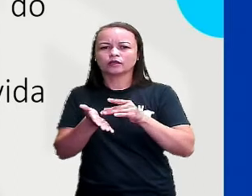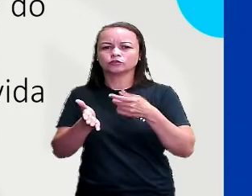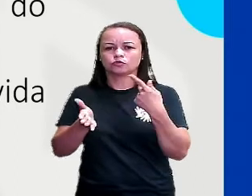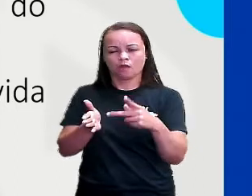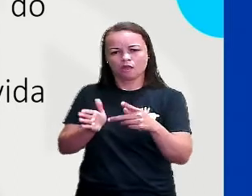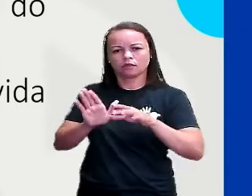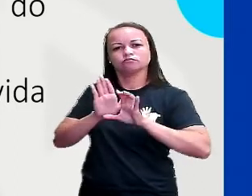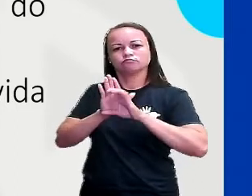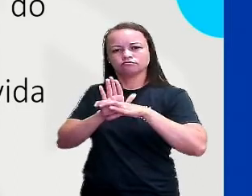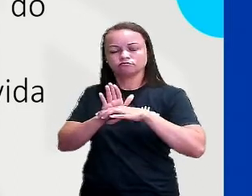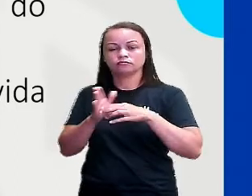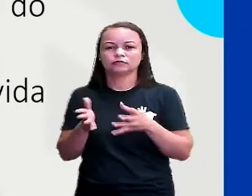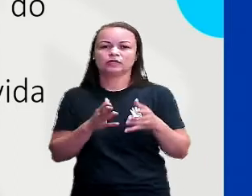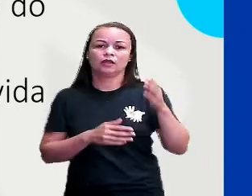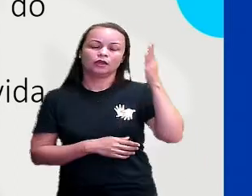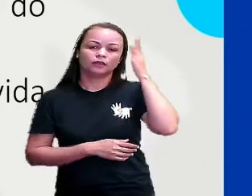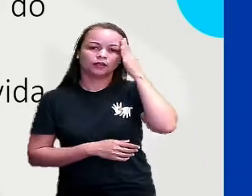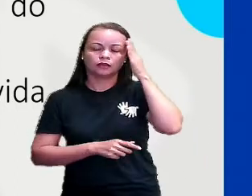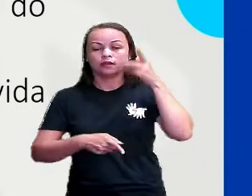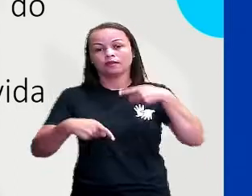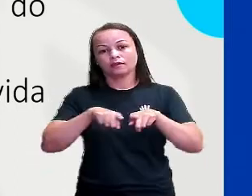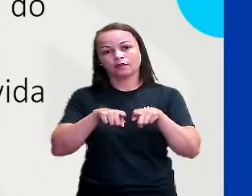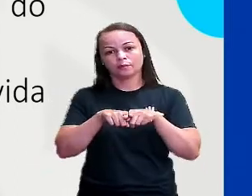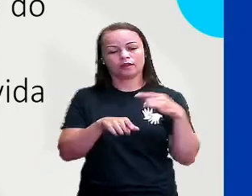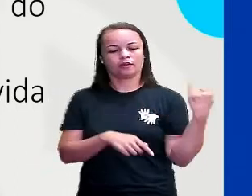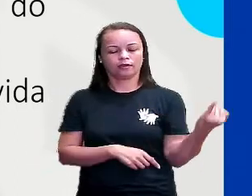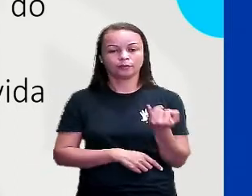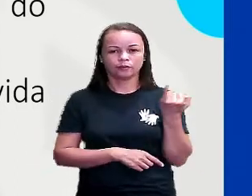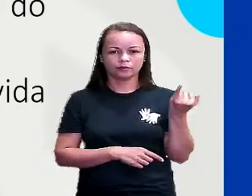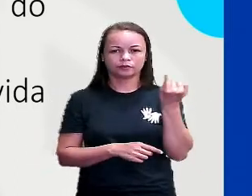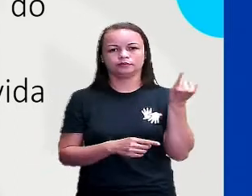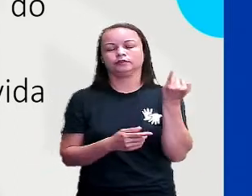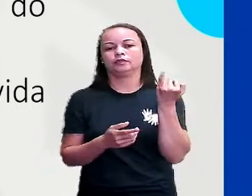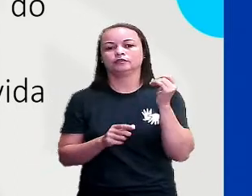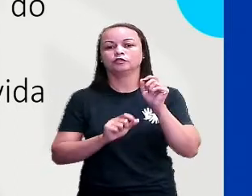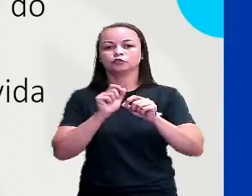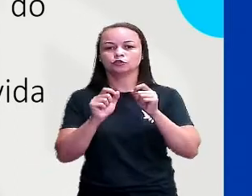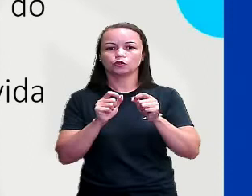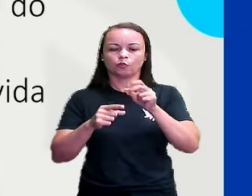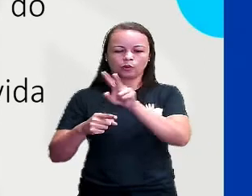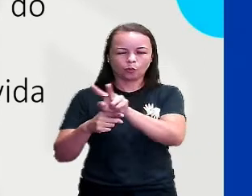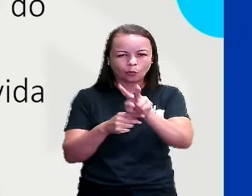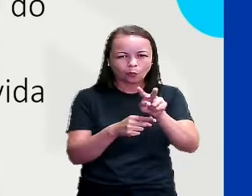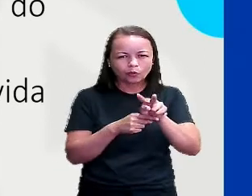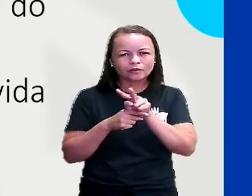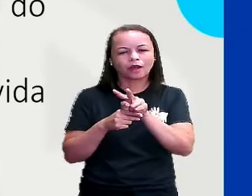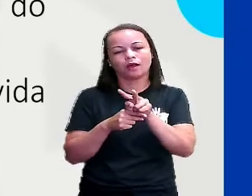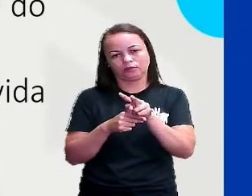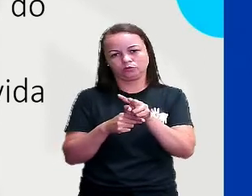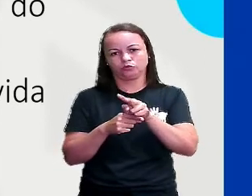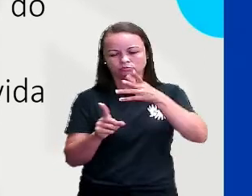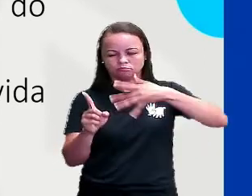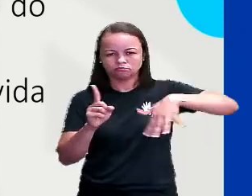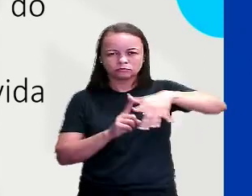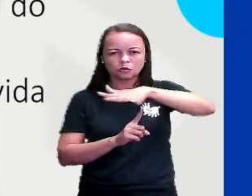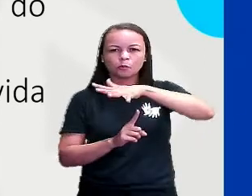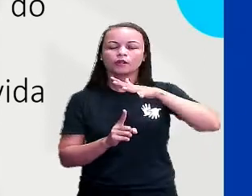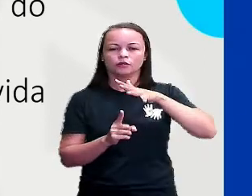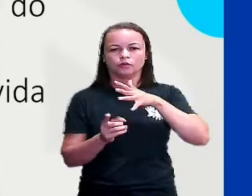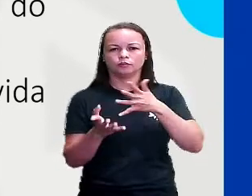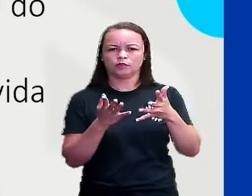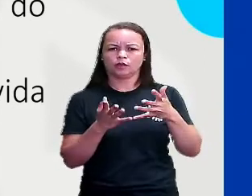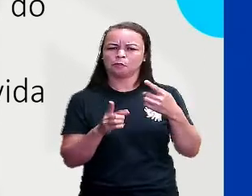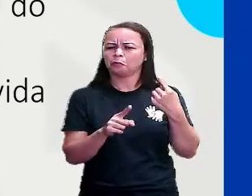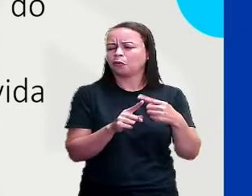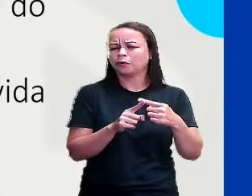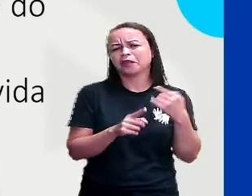vamos entender a importância da preservação do meio ambiente, tá certo? Por que é importante preservarmos o